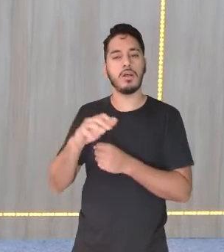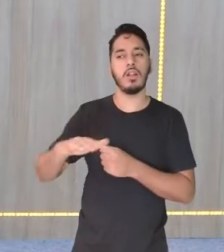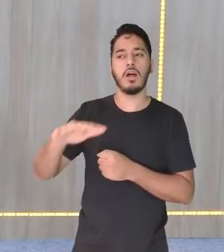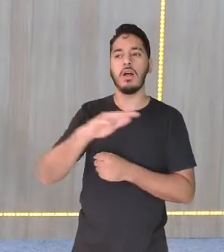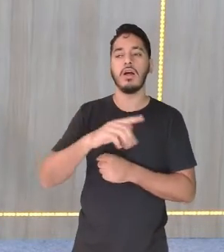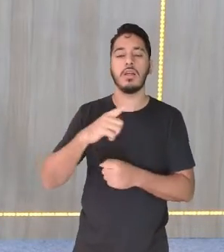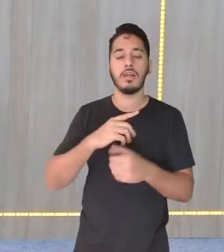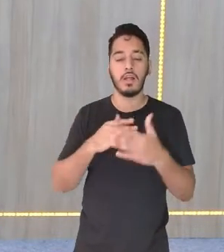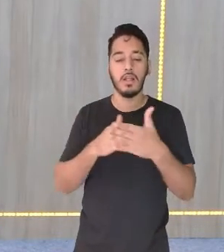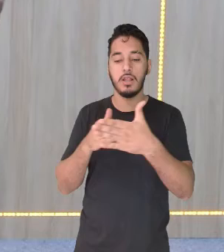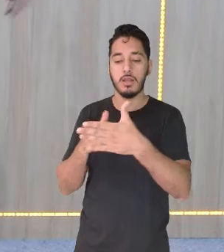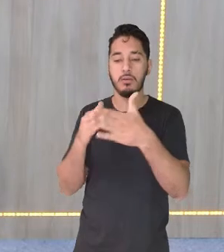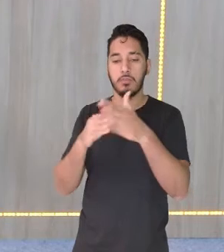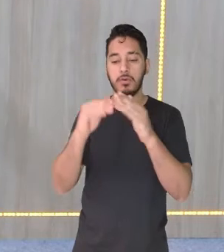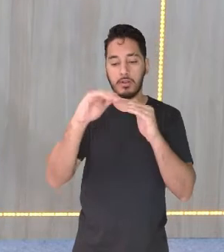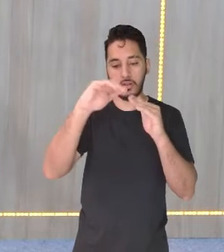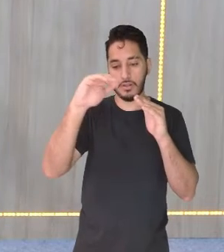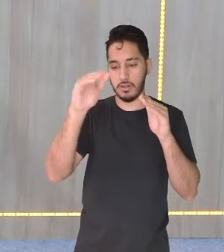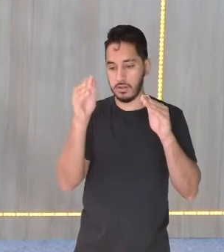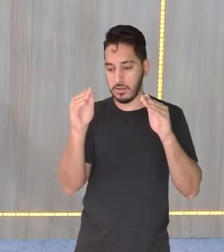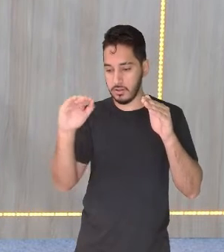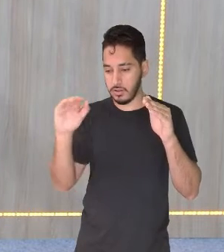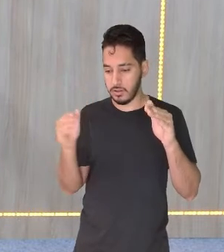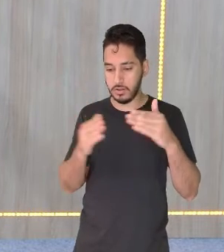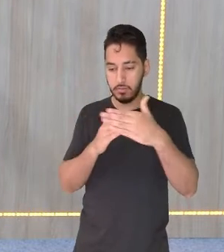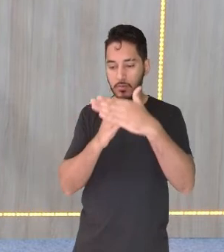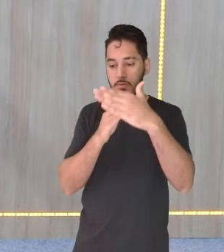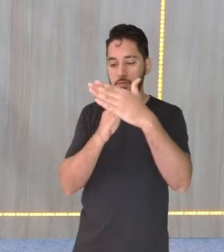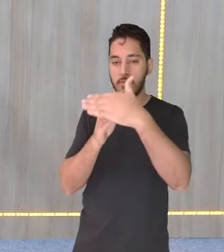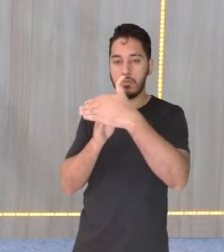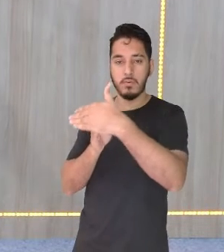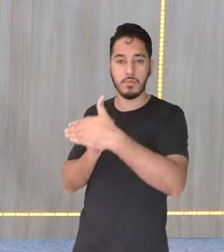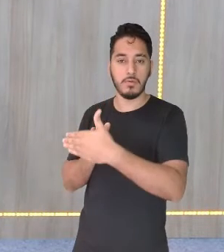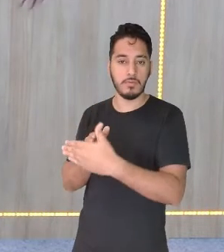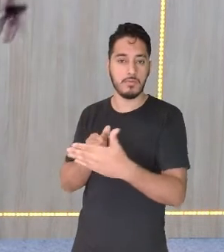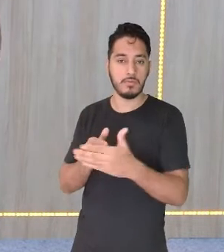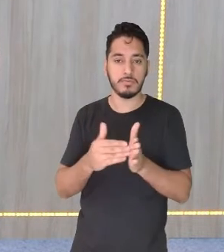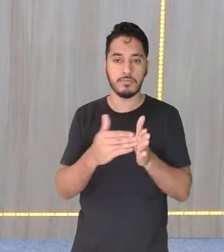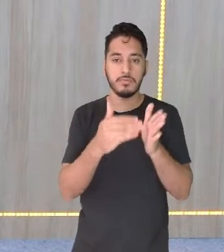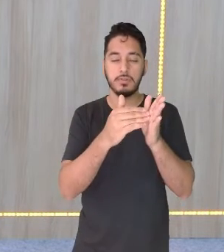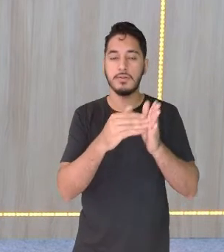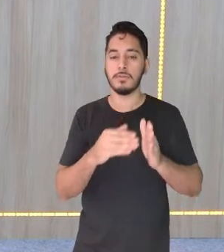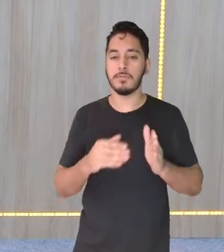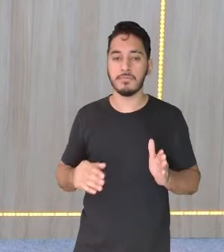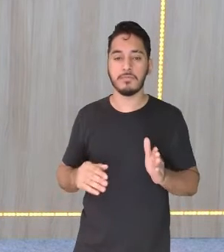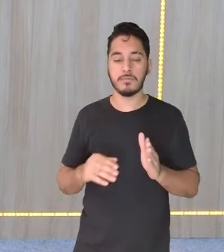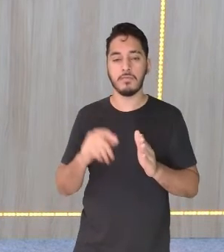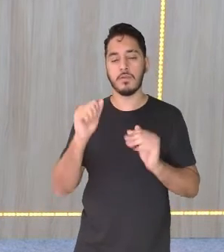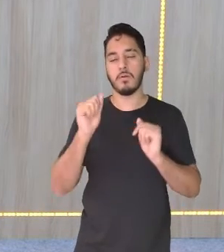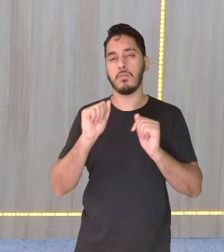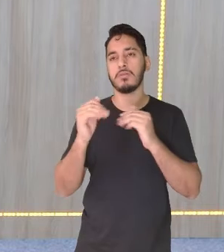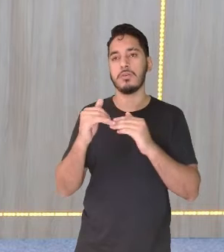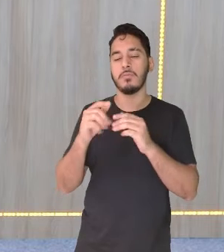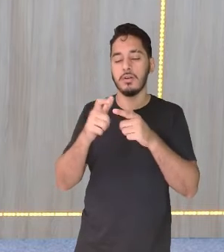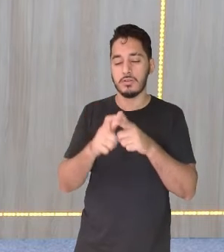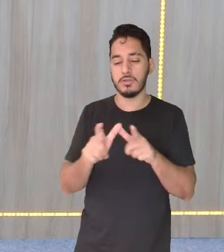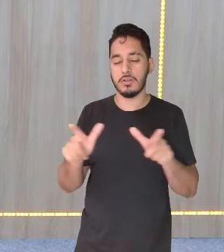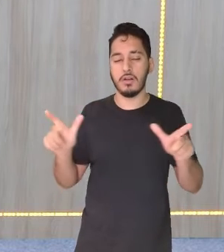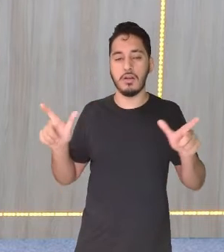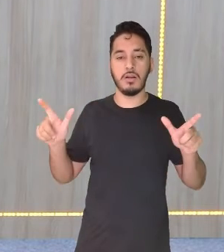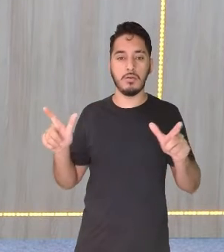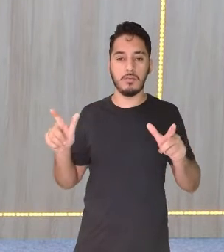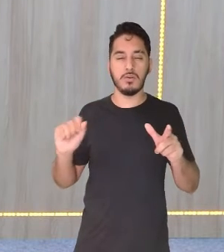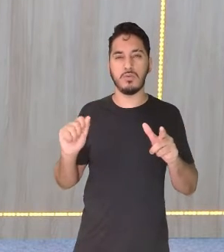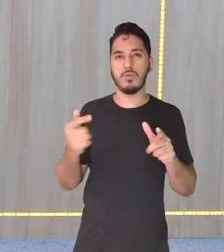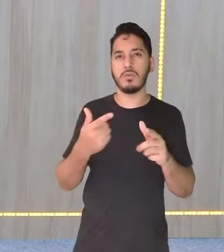que é delimitada por fronteiras, né? Nada. Toda aquela questão. Porque eu tinha trabalhado palavras. Essa questão bem mais ampla do que a questão.